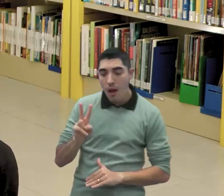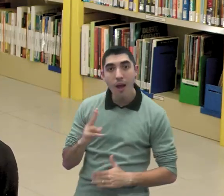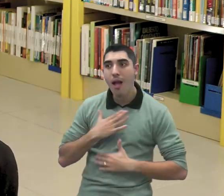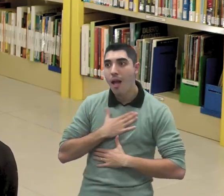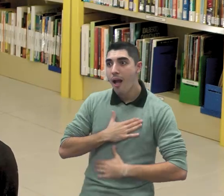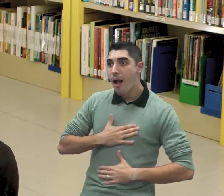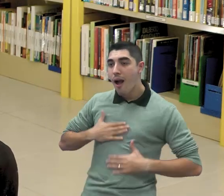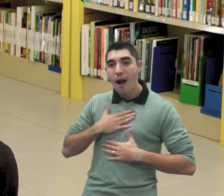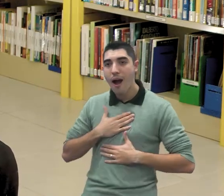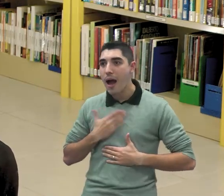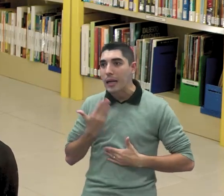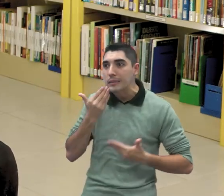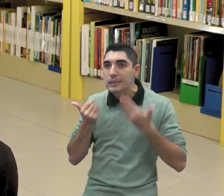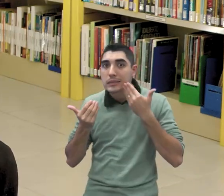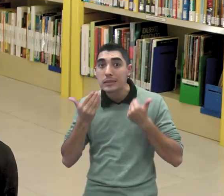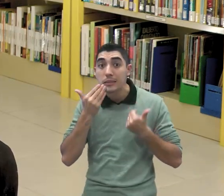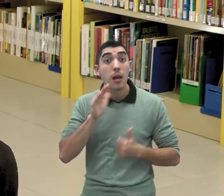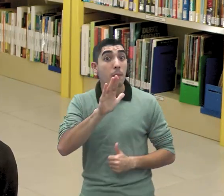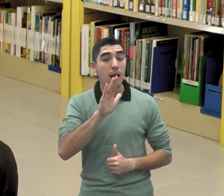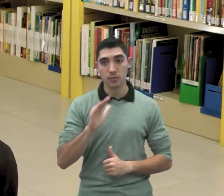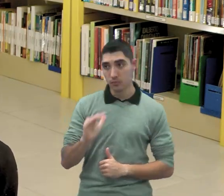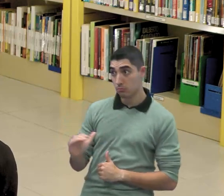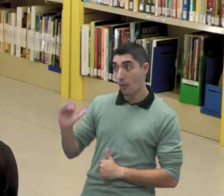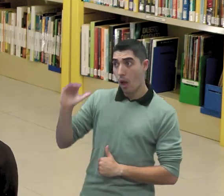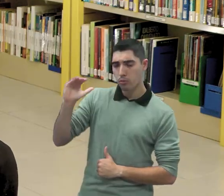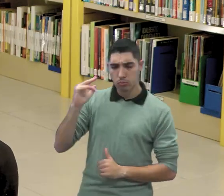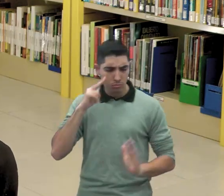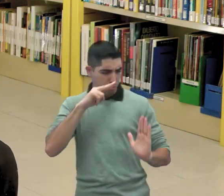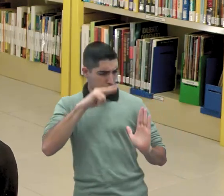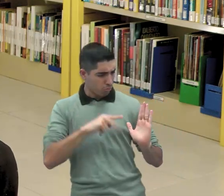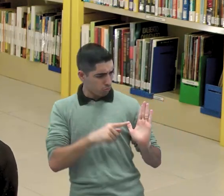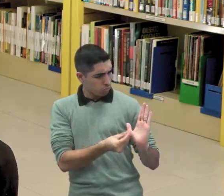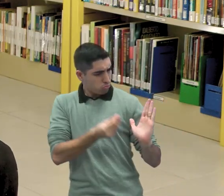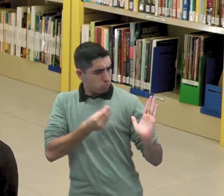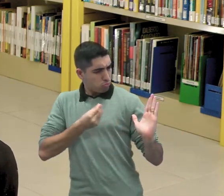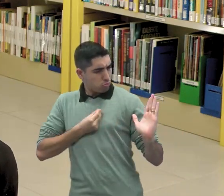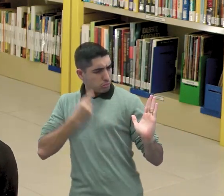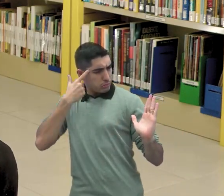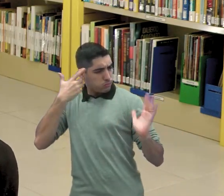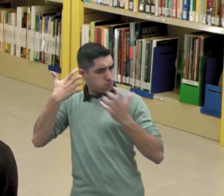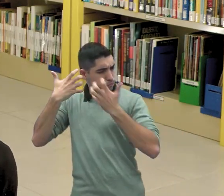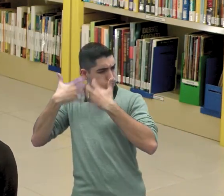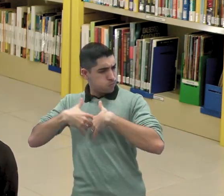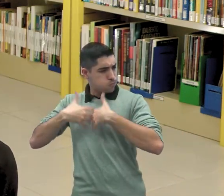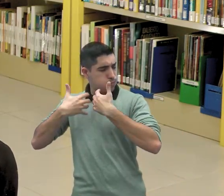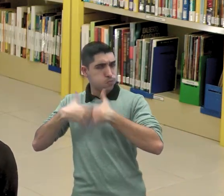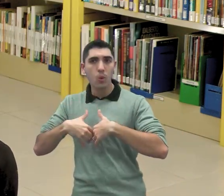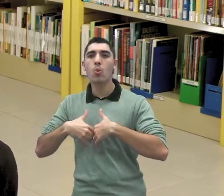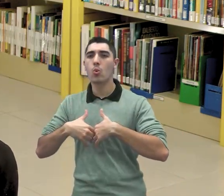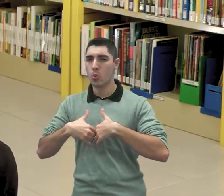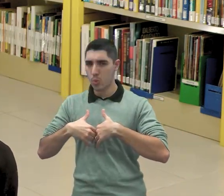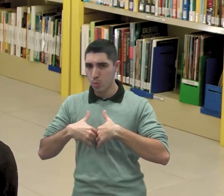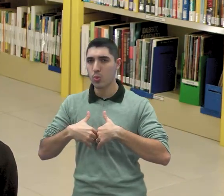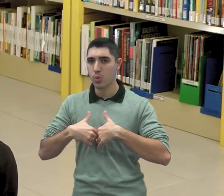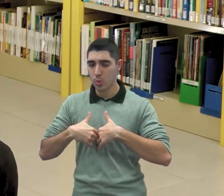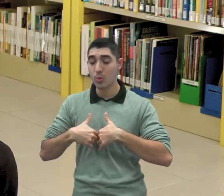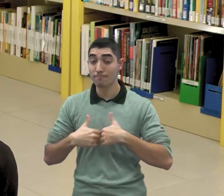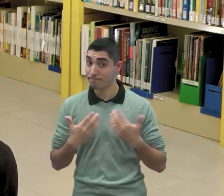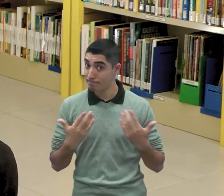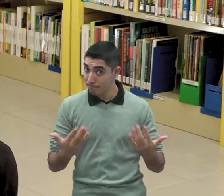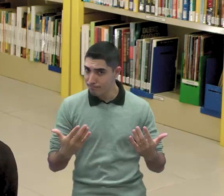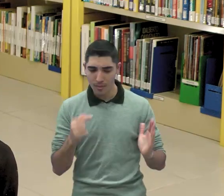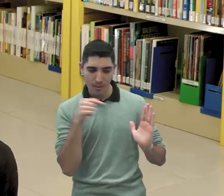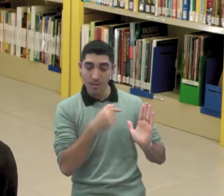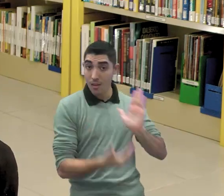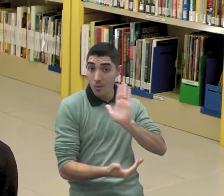uma aventura muito legal. E para os adultos também é bem interessante porque ele leva a várias reflexões bastante